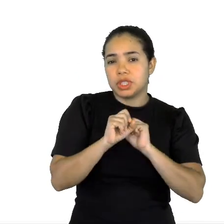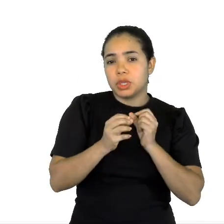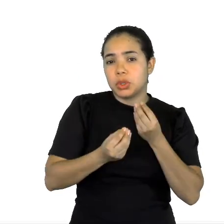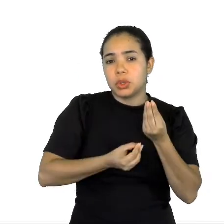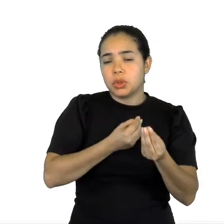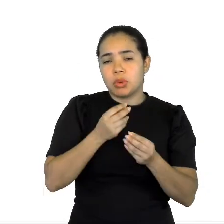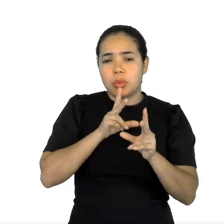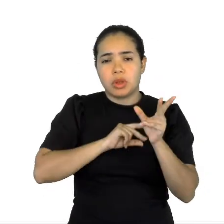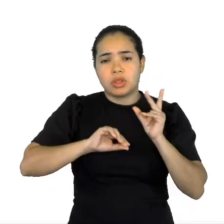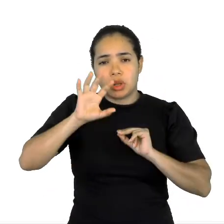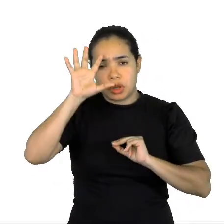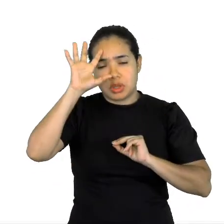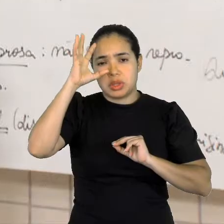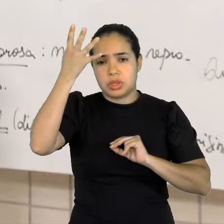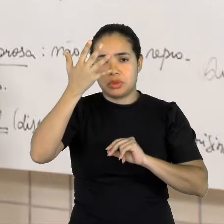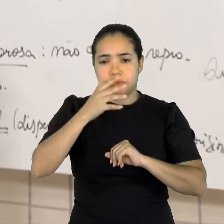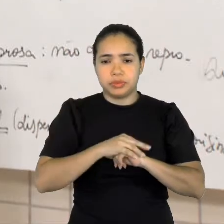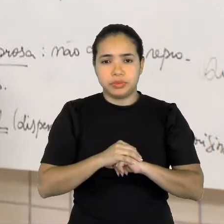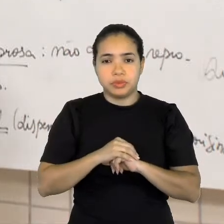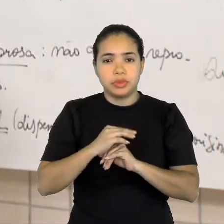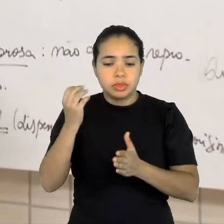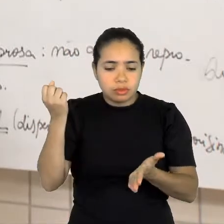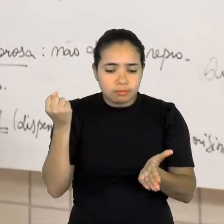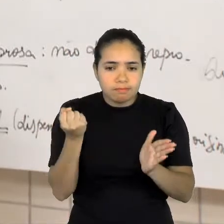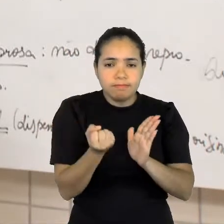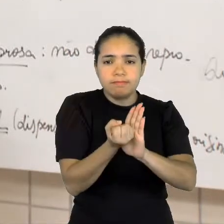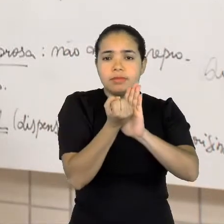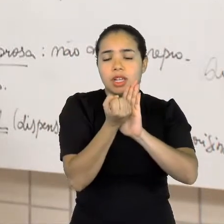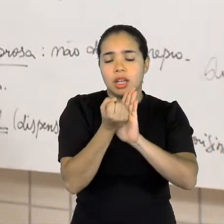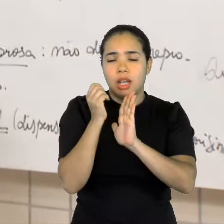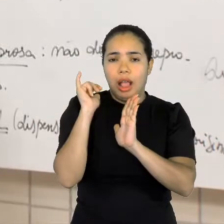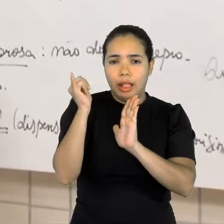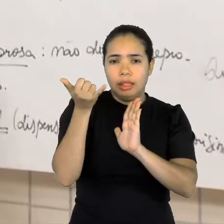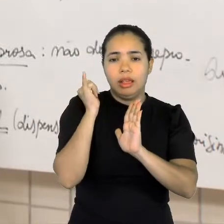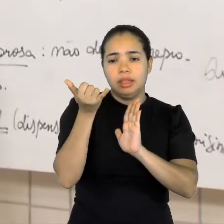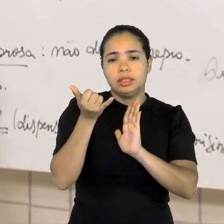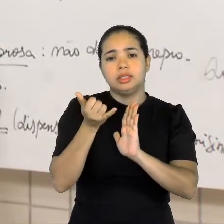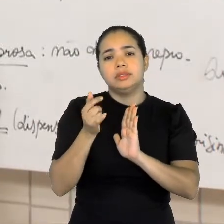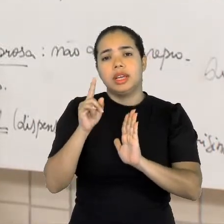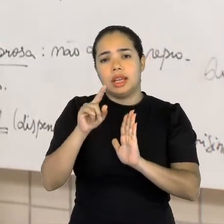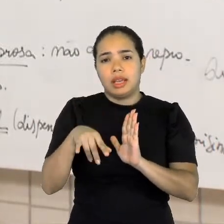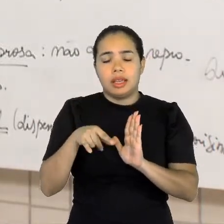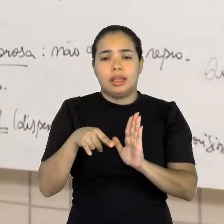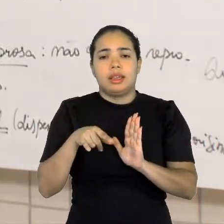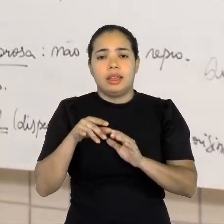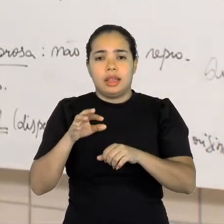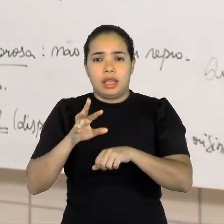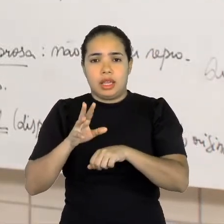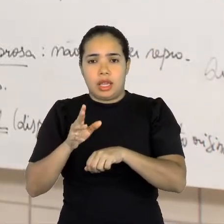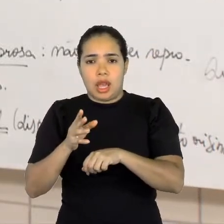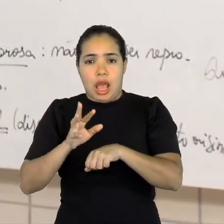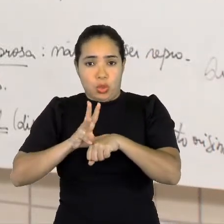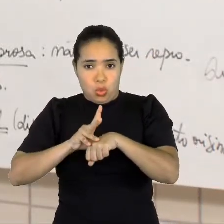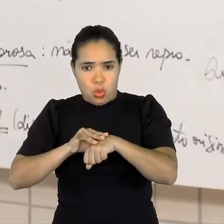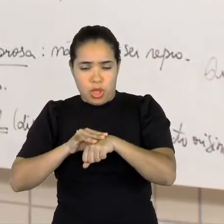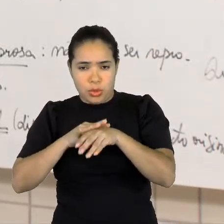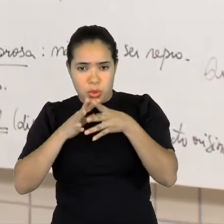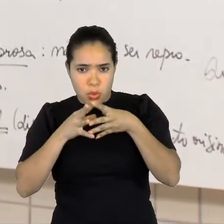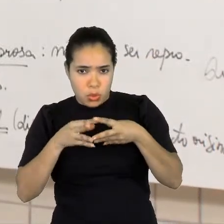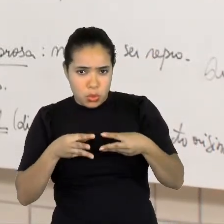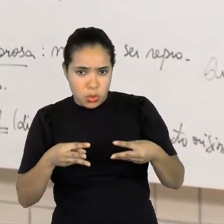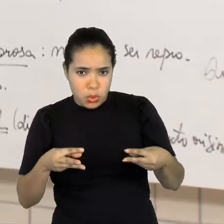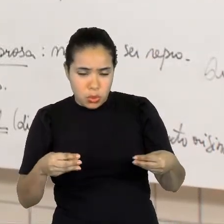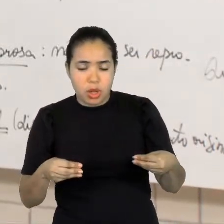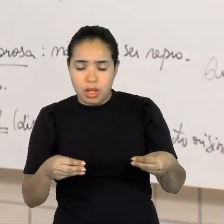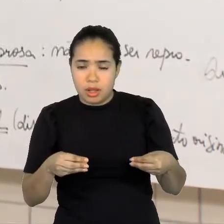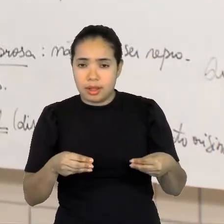isso? O que marca lá o início da narrativa é que a suposta cura para o quê? Para uma doença, tá?